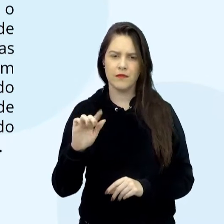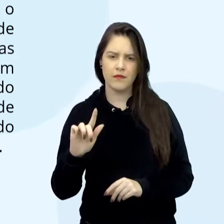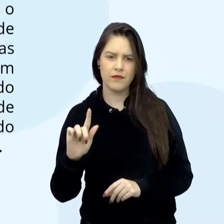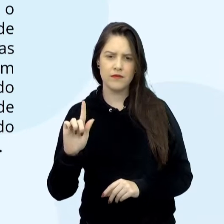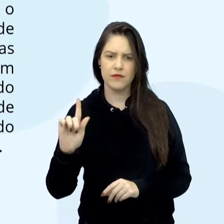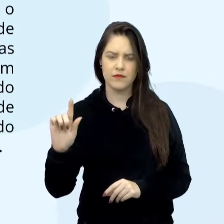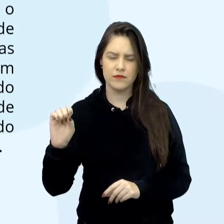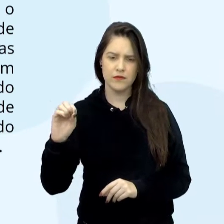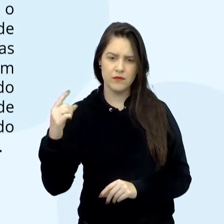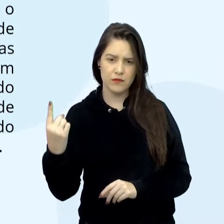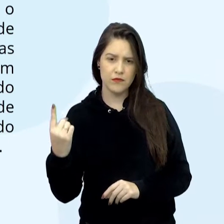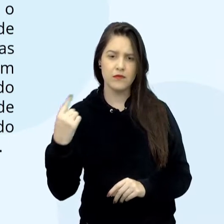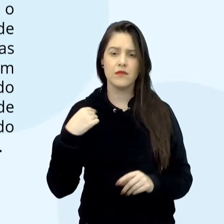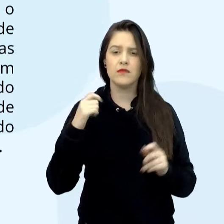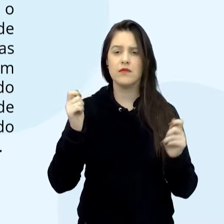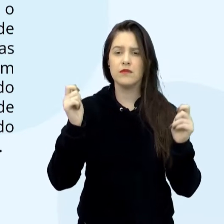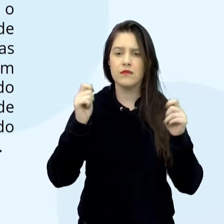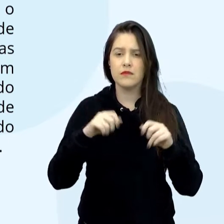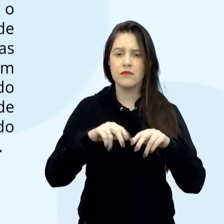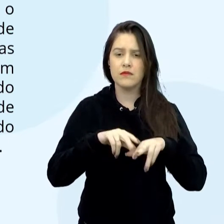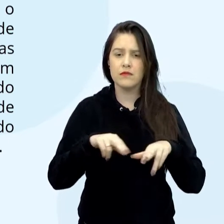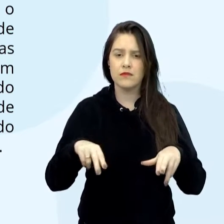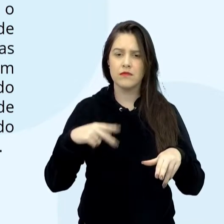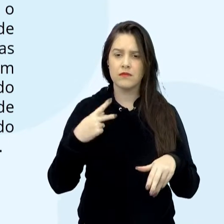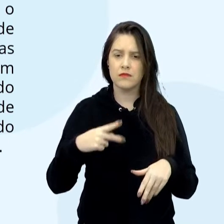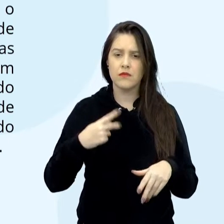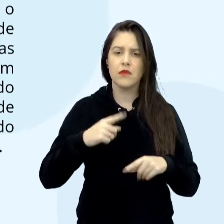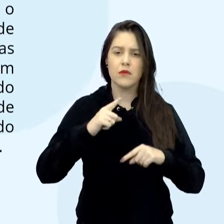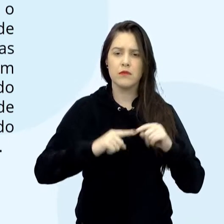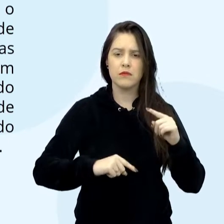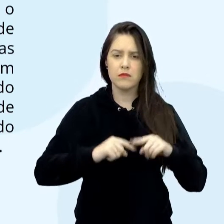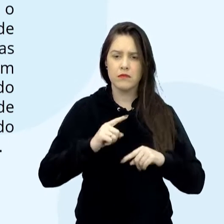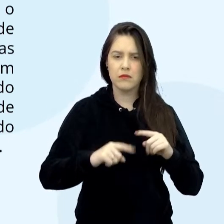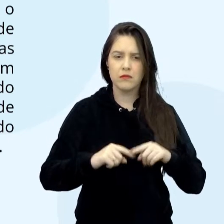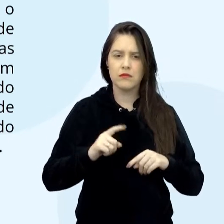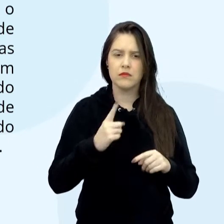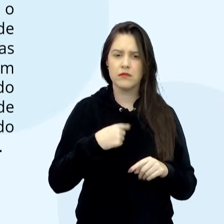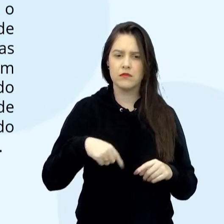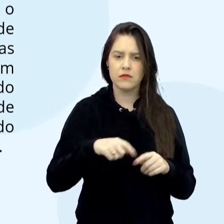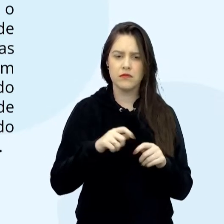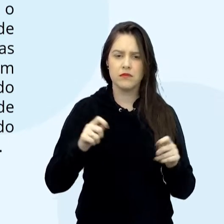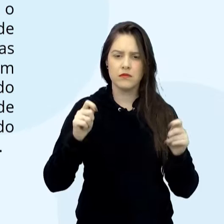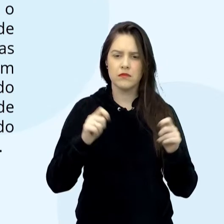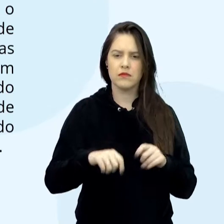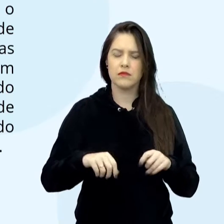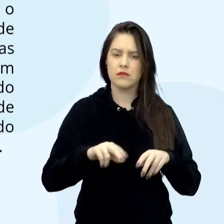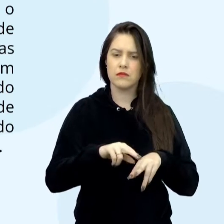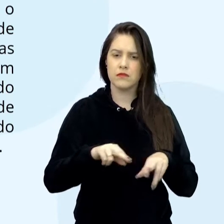e hoje fica o print, assim como o material que está também no nosso repositório.